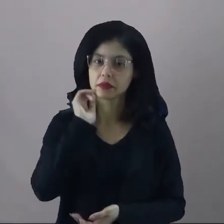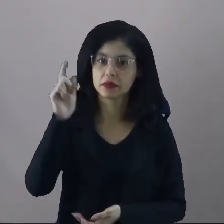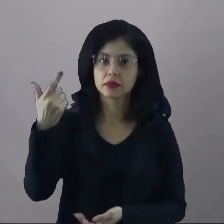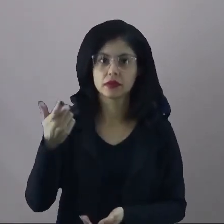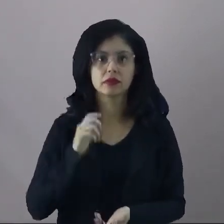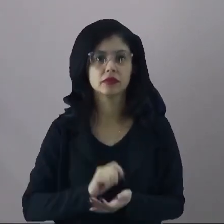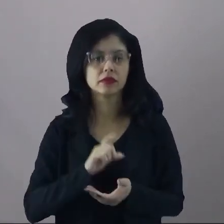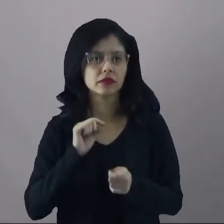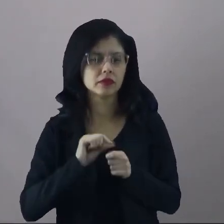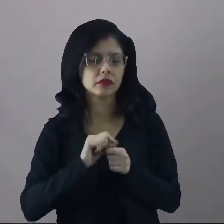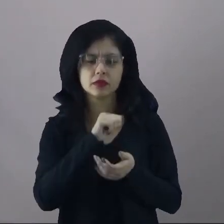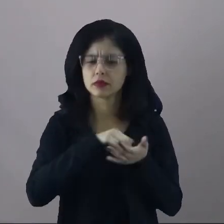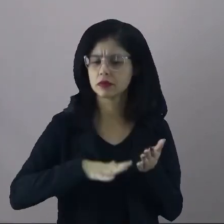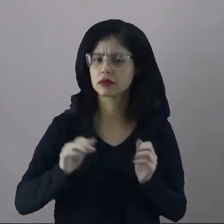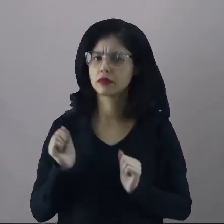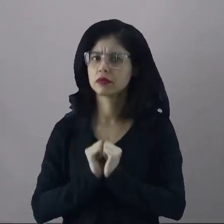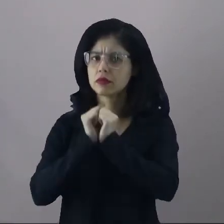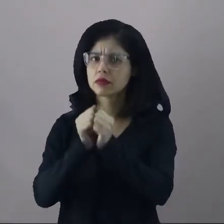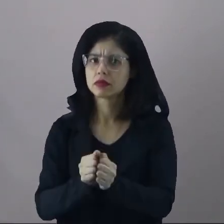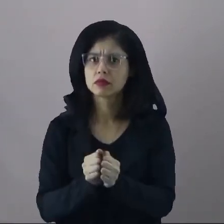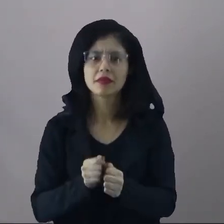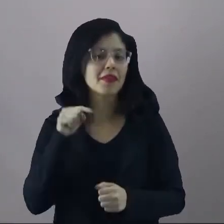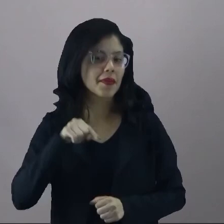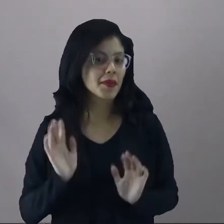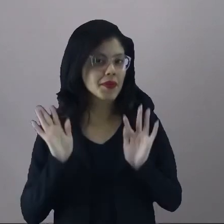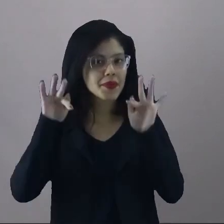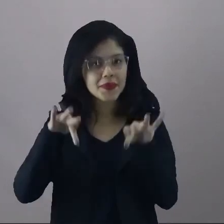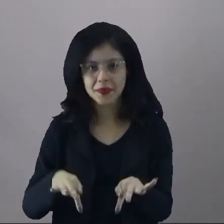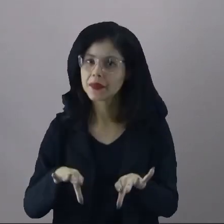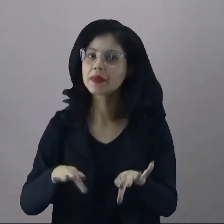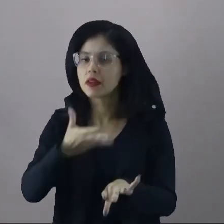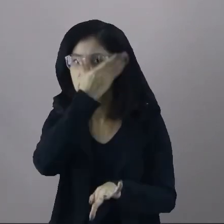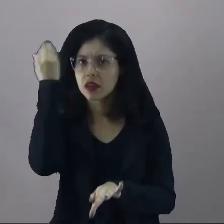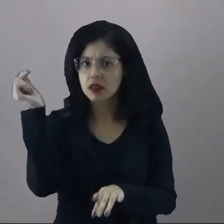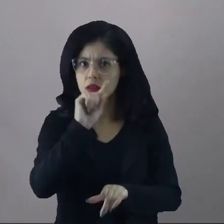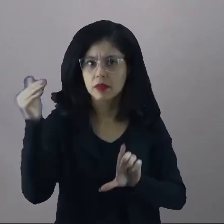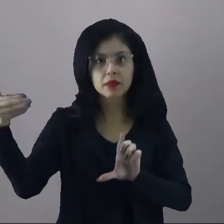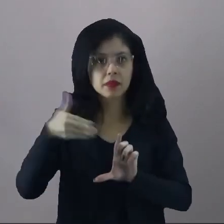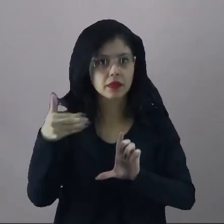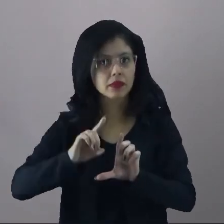vamos fazer algumas atividades juntos. Eu fico por aqui, mas não esqueça de acessar a